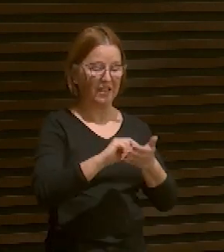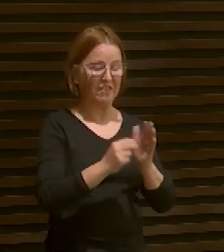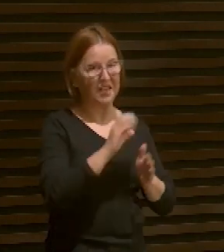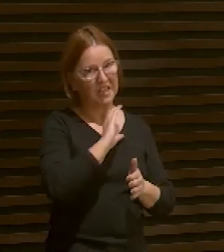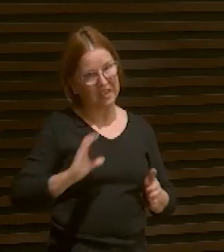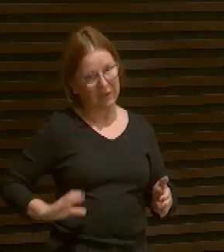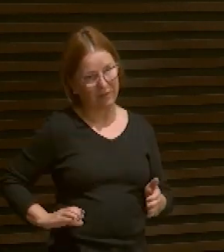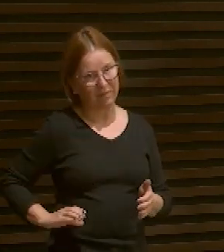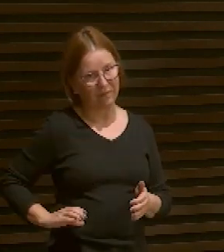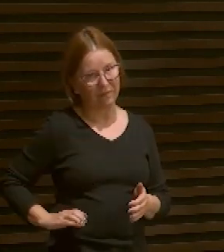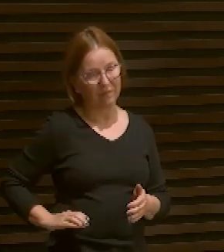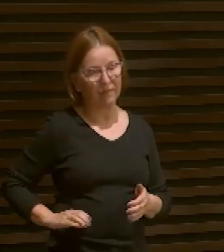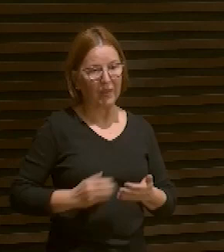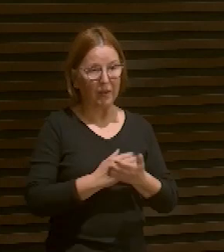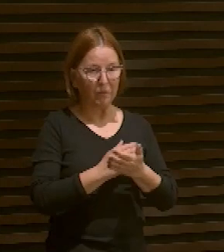escolha,